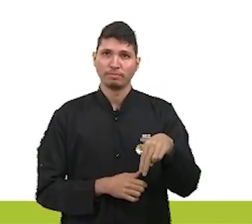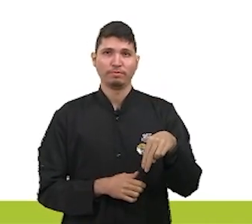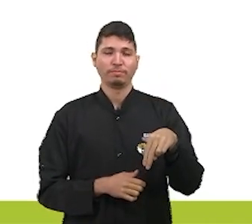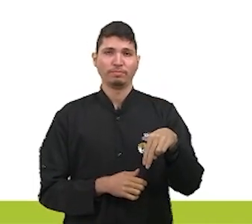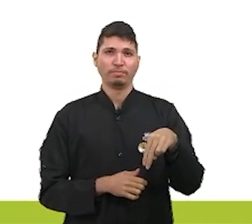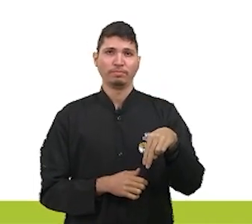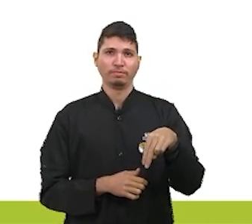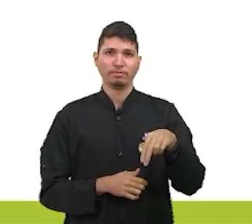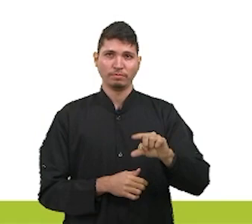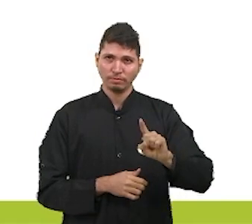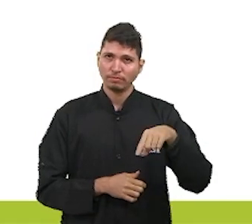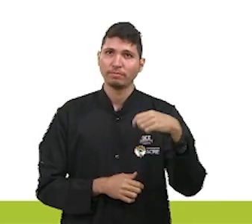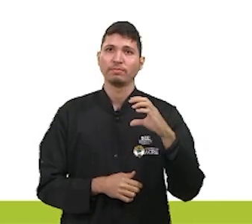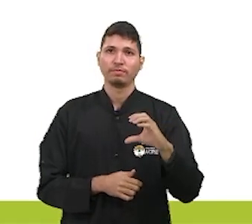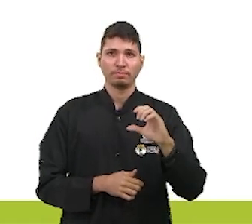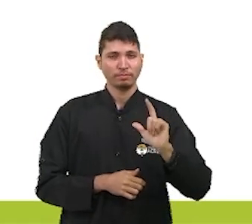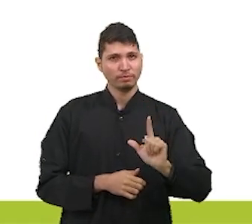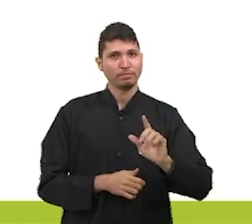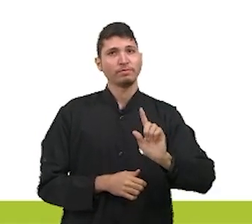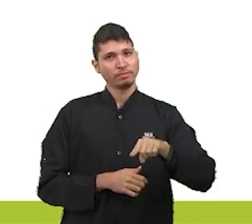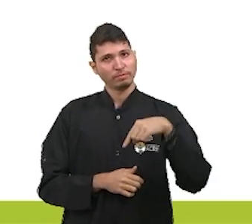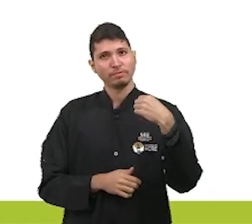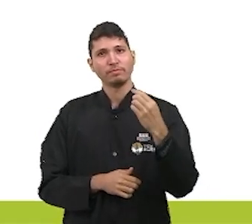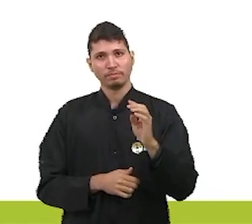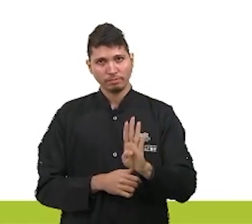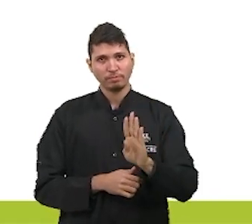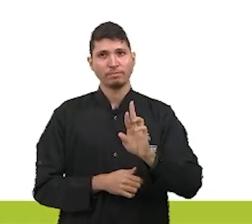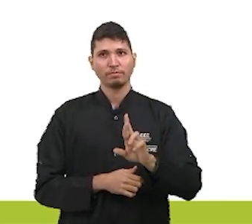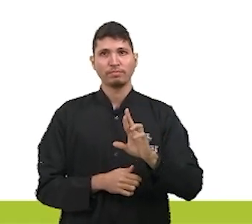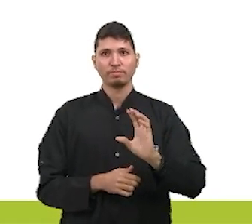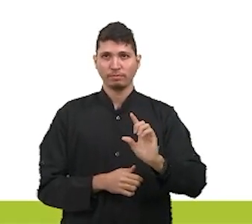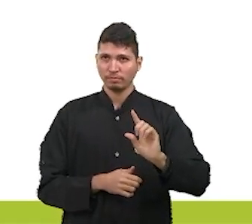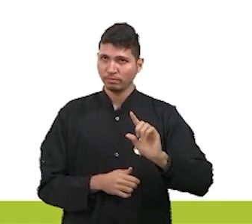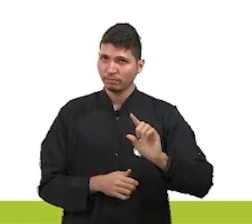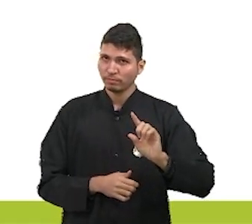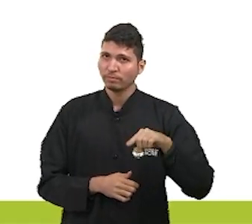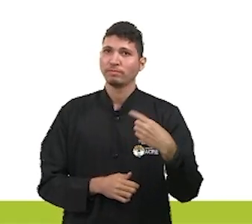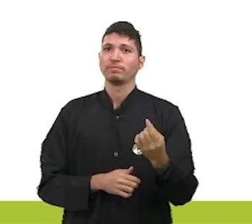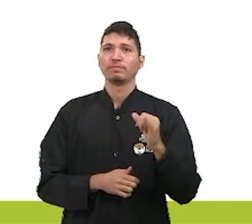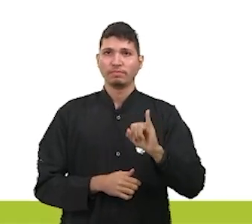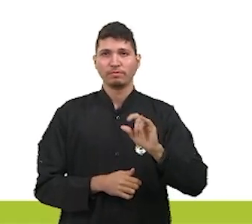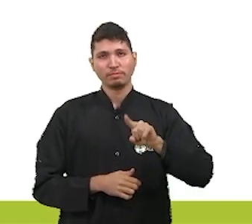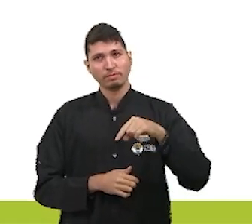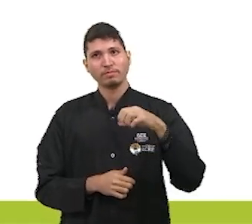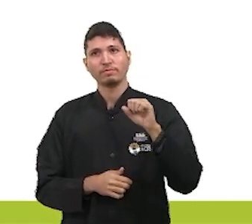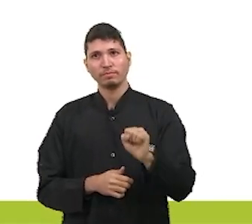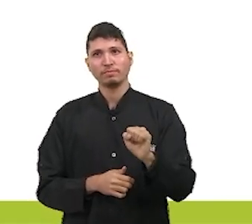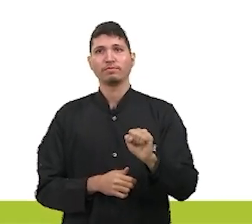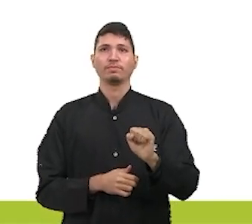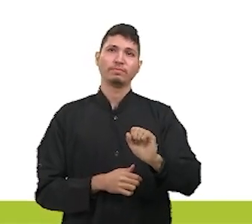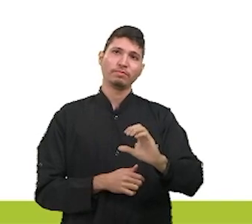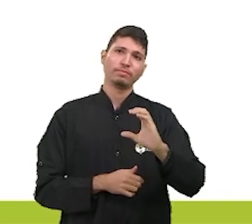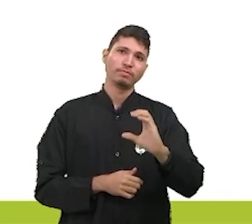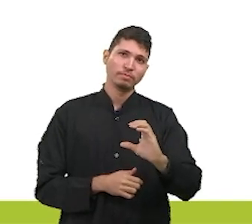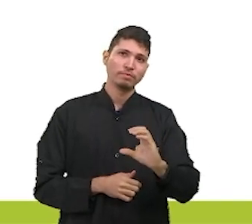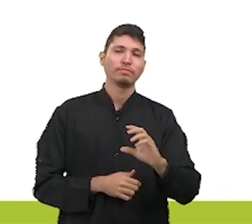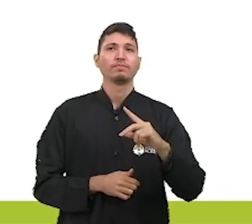nitrogênio, cloro, bromo, iodo, enxofre,